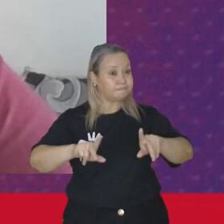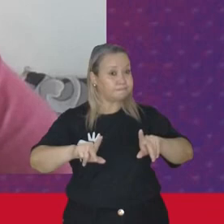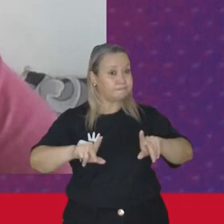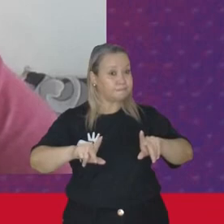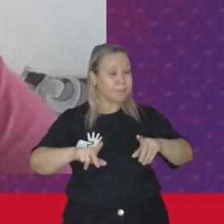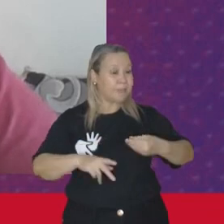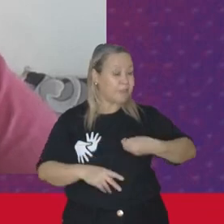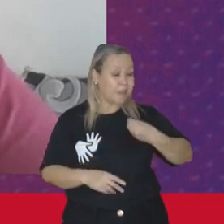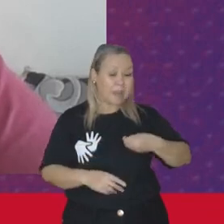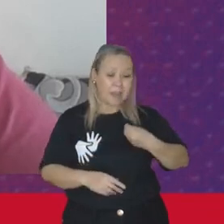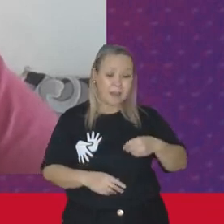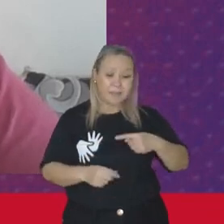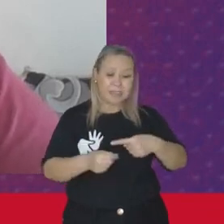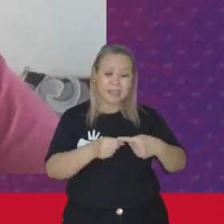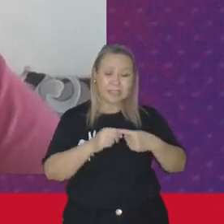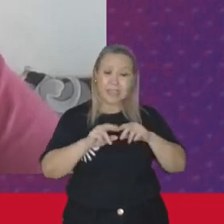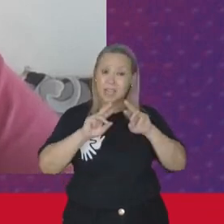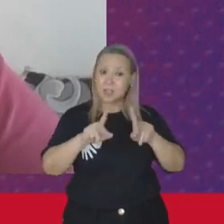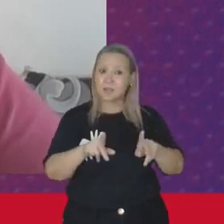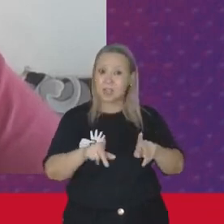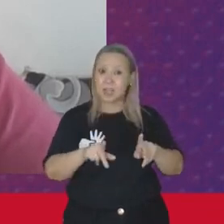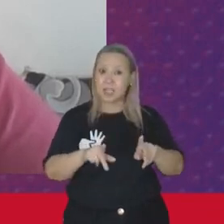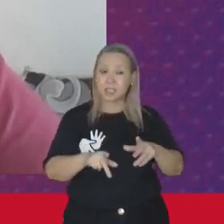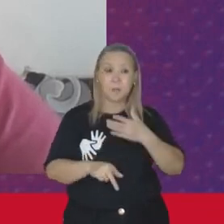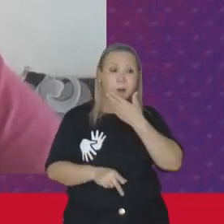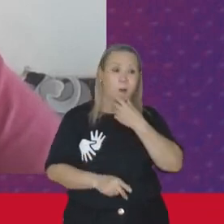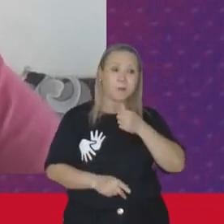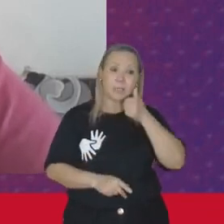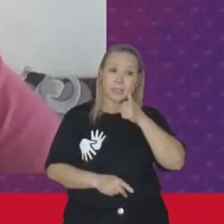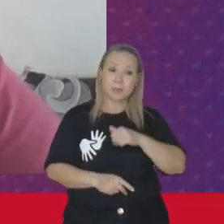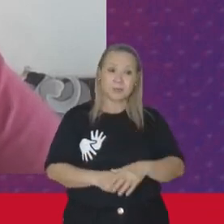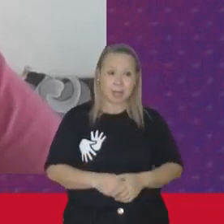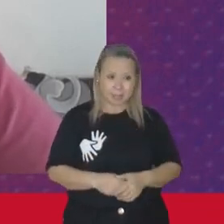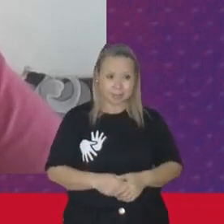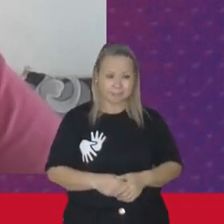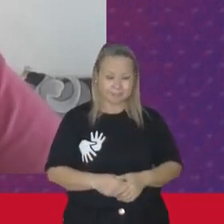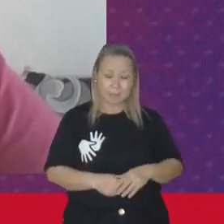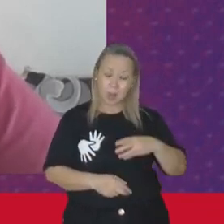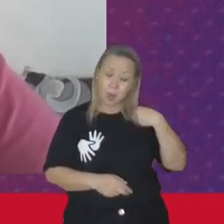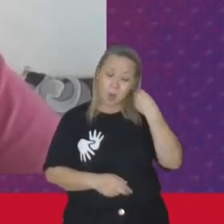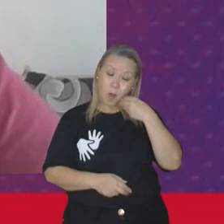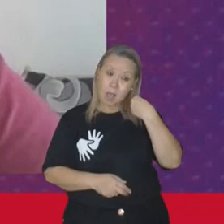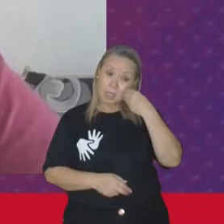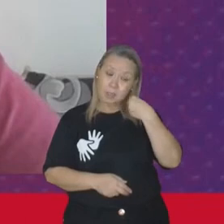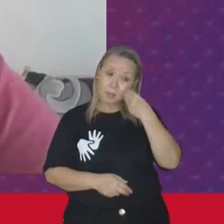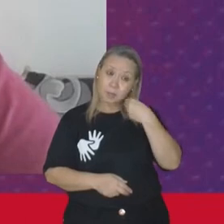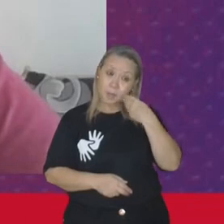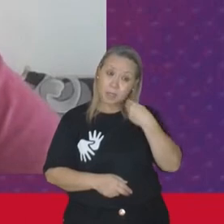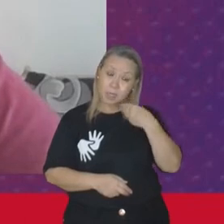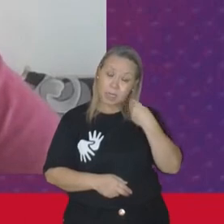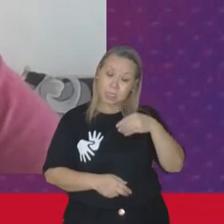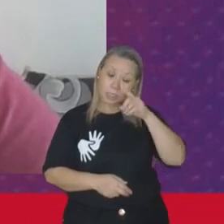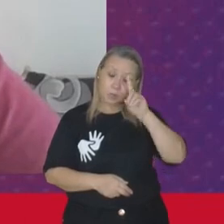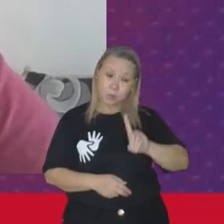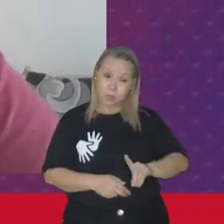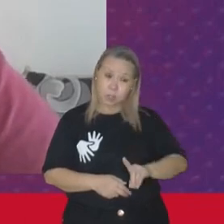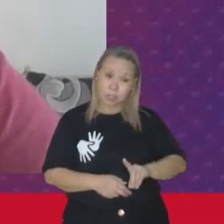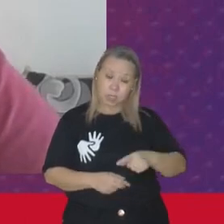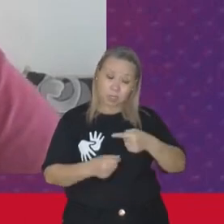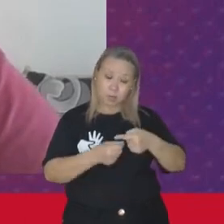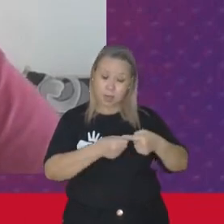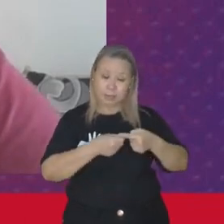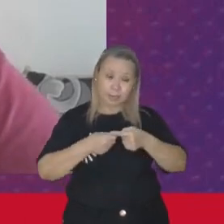a vida da cidade é diferente para homens e mulheres, a experiência, né, do direito à